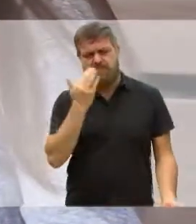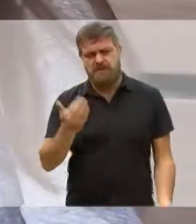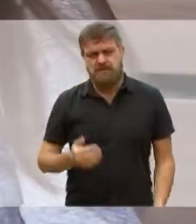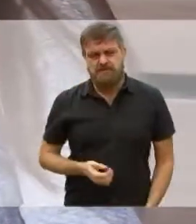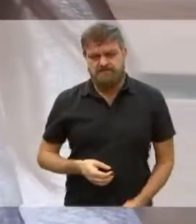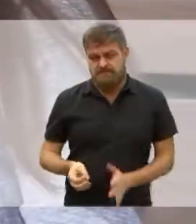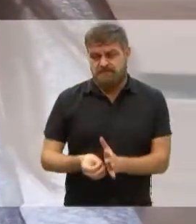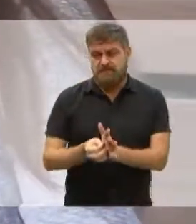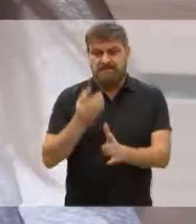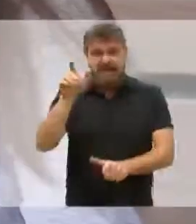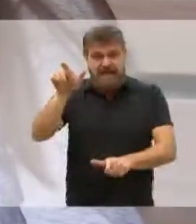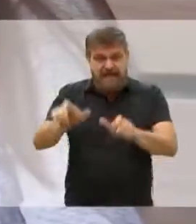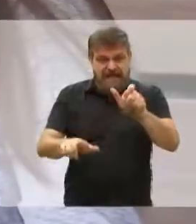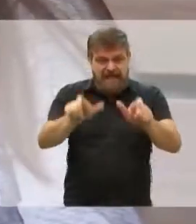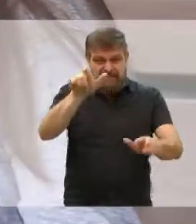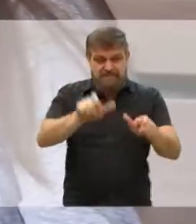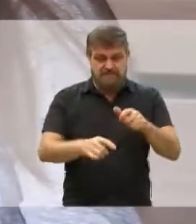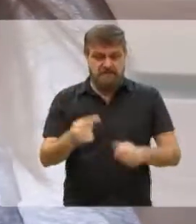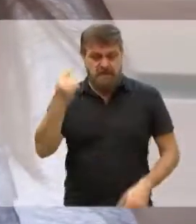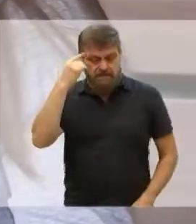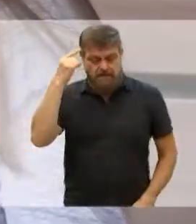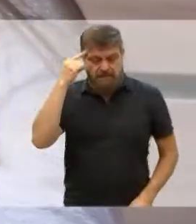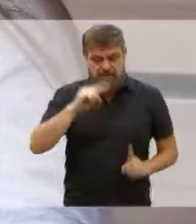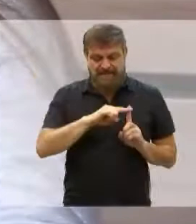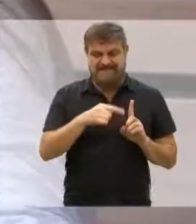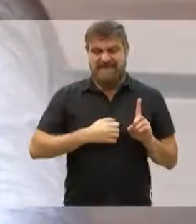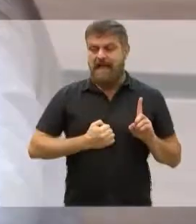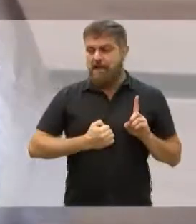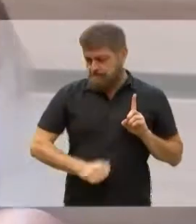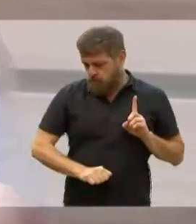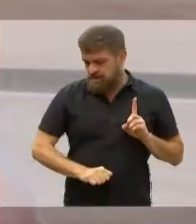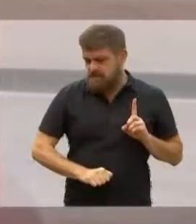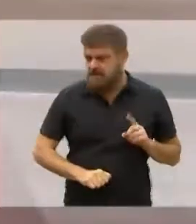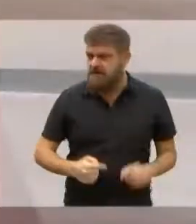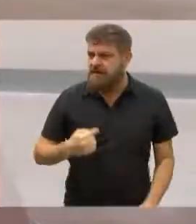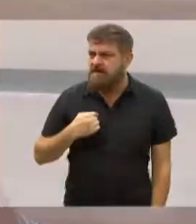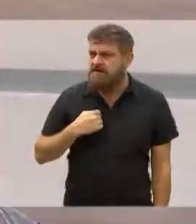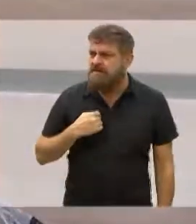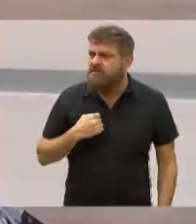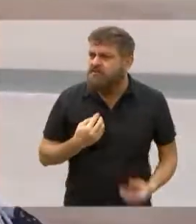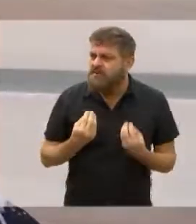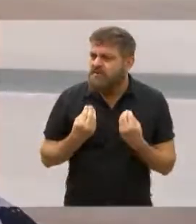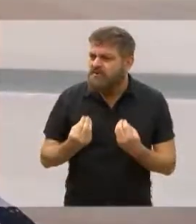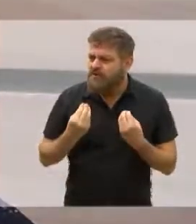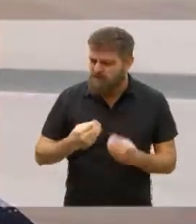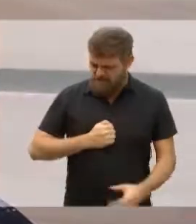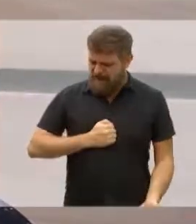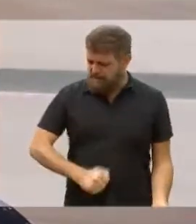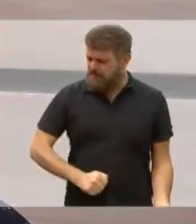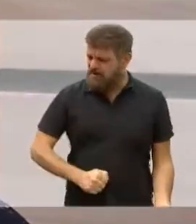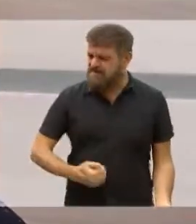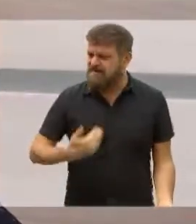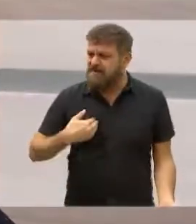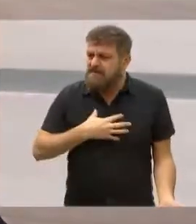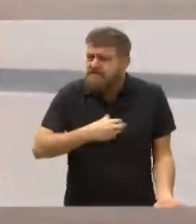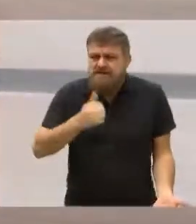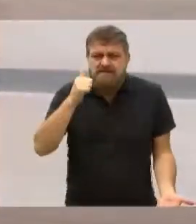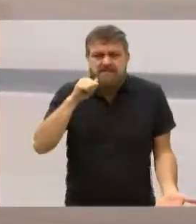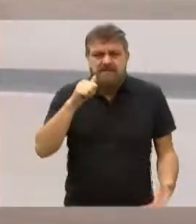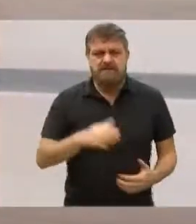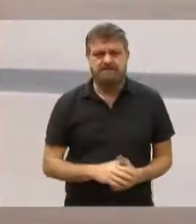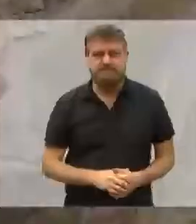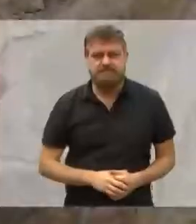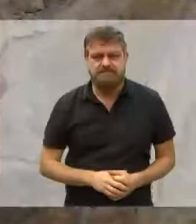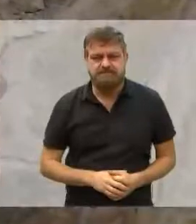E várias vezes de outras pessoas, assim, se eu pensei em abortar, se eu soubesse se eu teria abortado, isso sim,